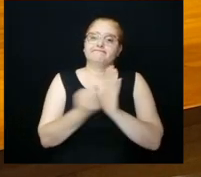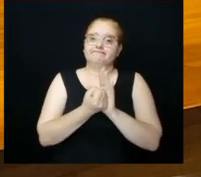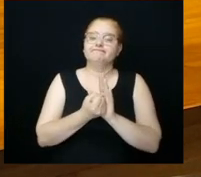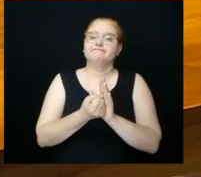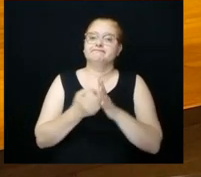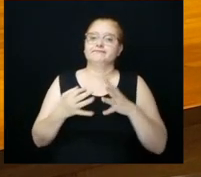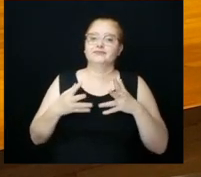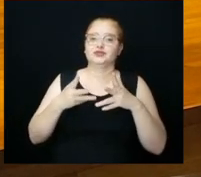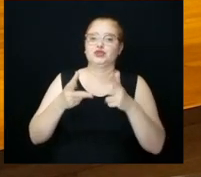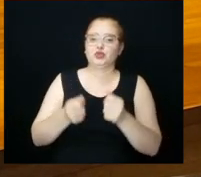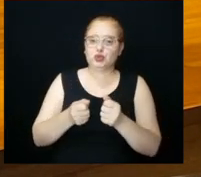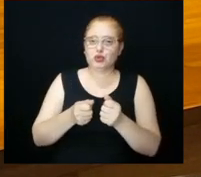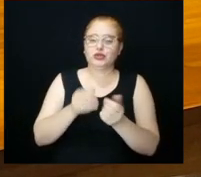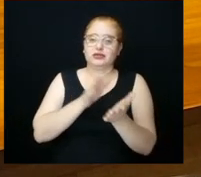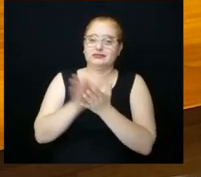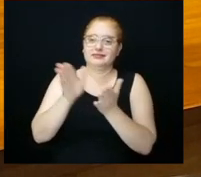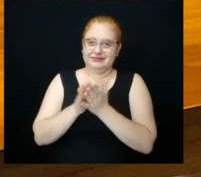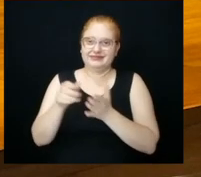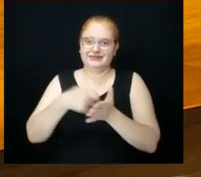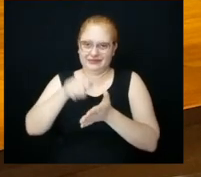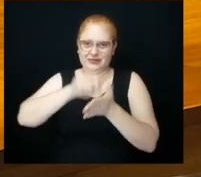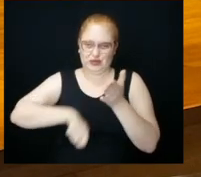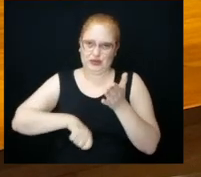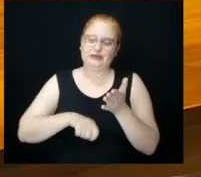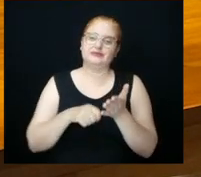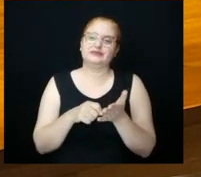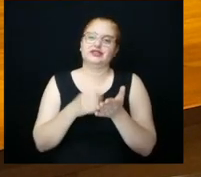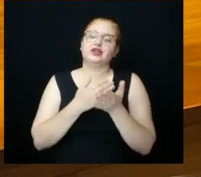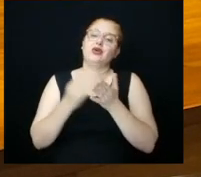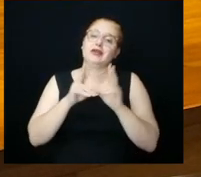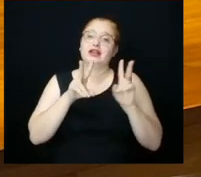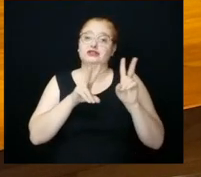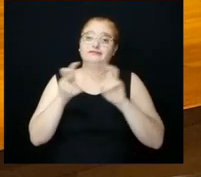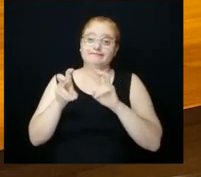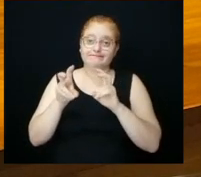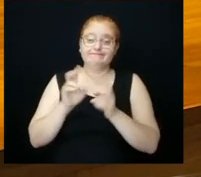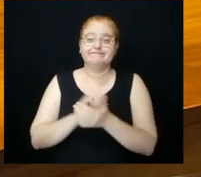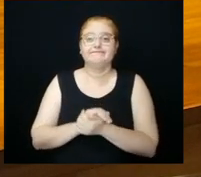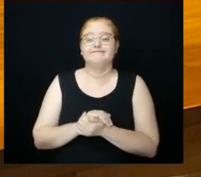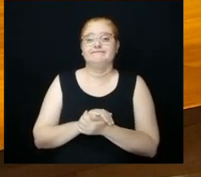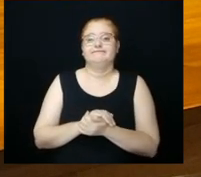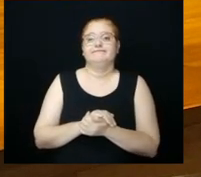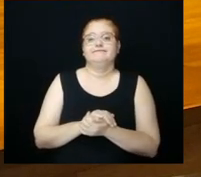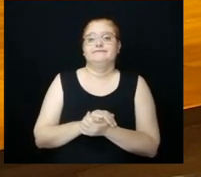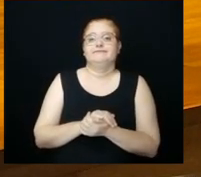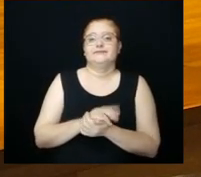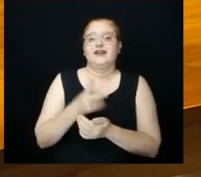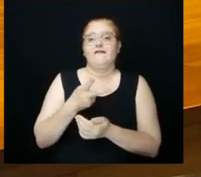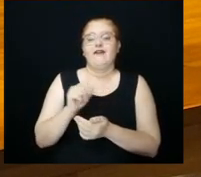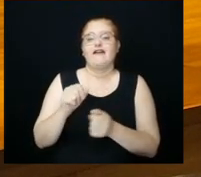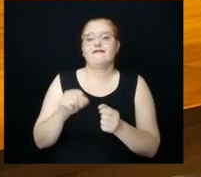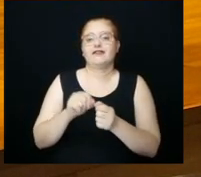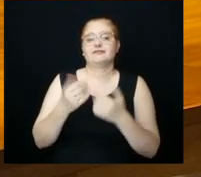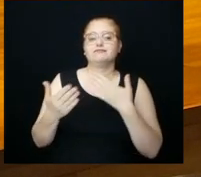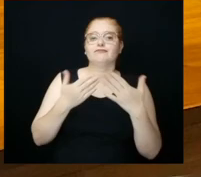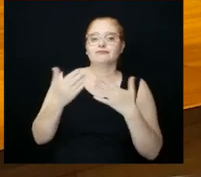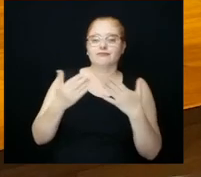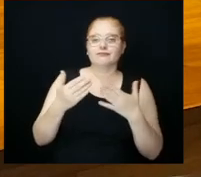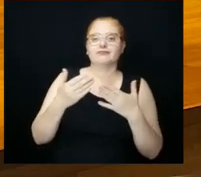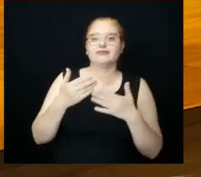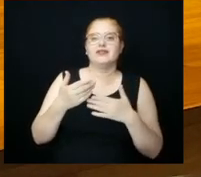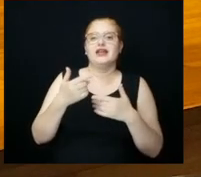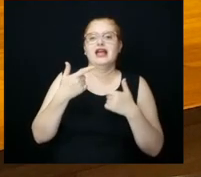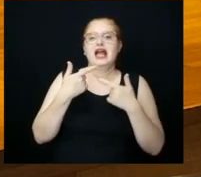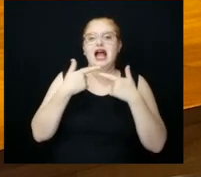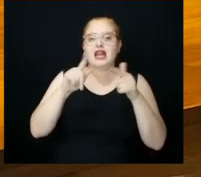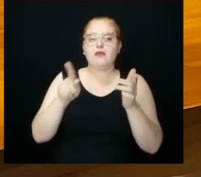obra da Chimamanda, né? A começar pelo título. O título, ele vai fazer um paralelo com o sotaque das